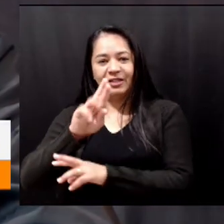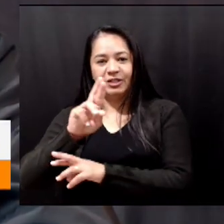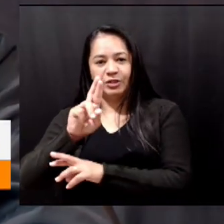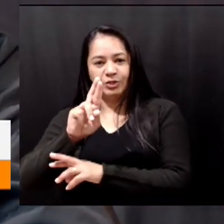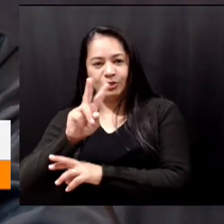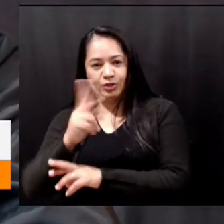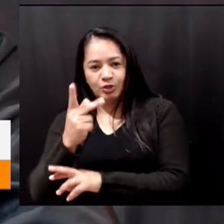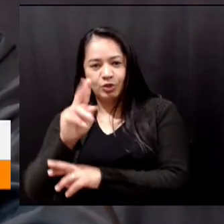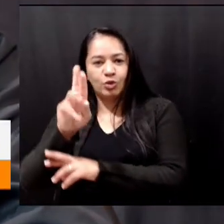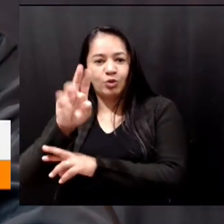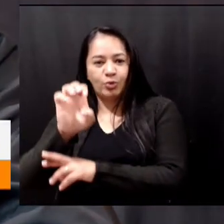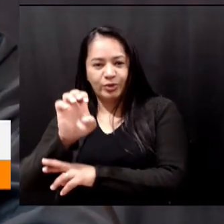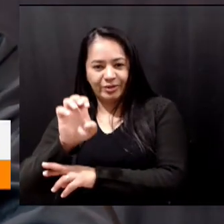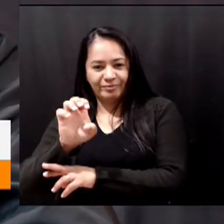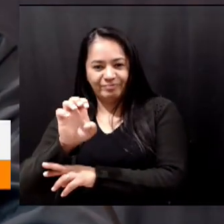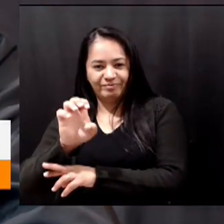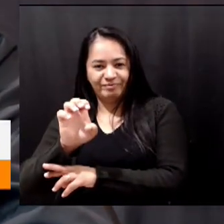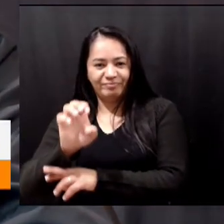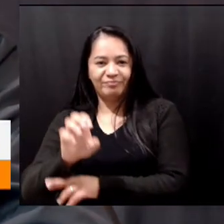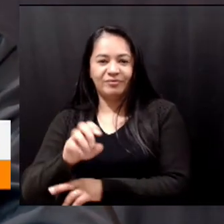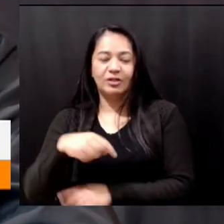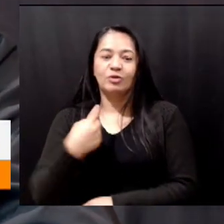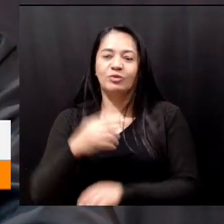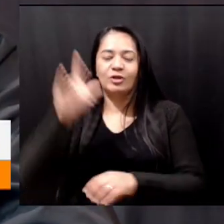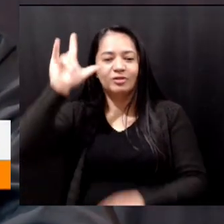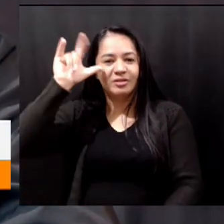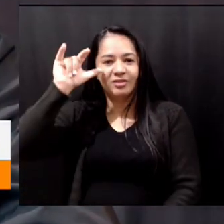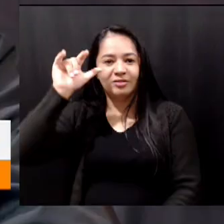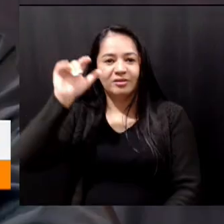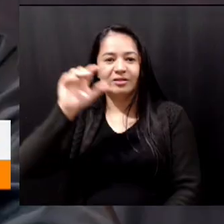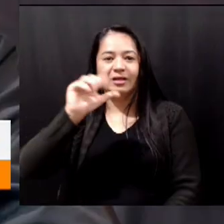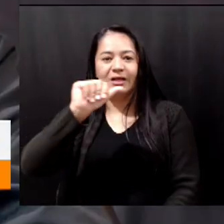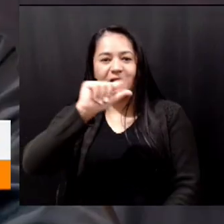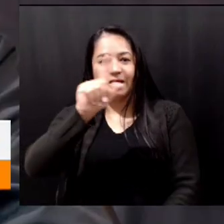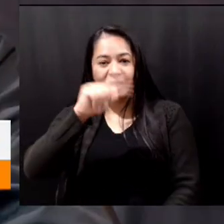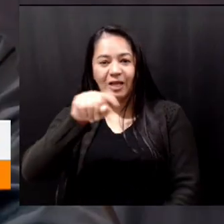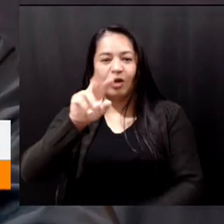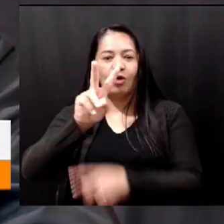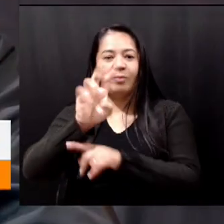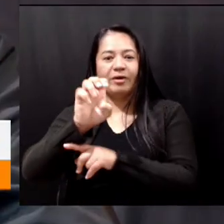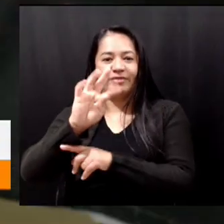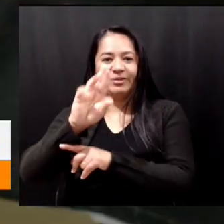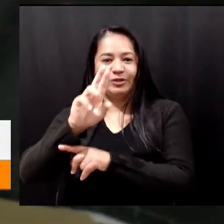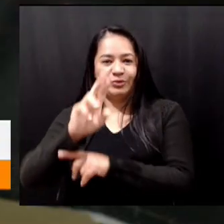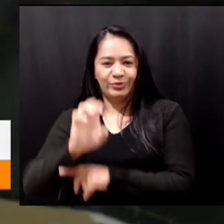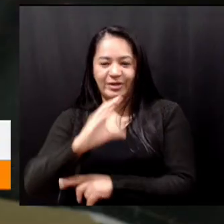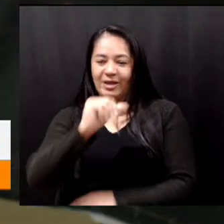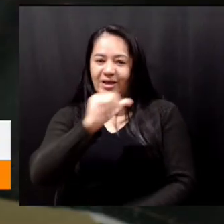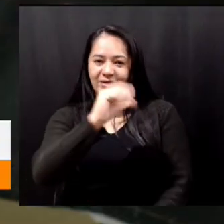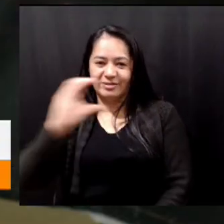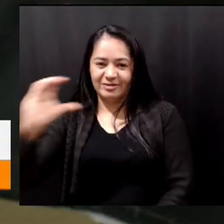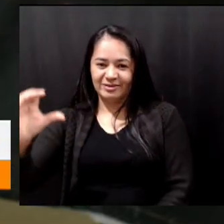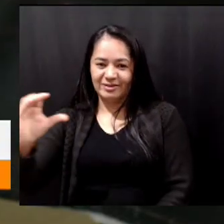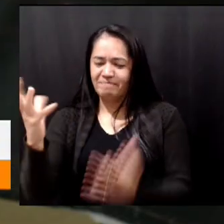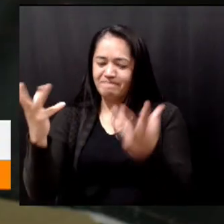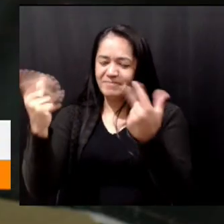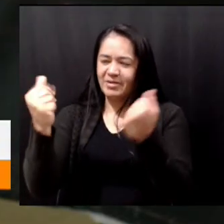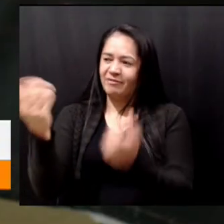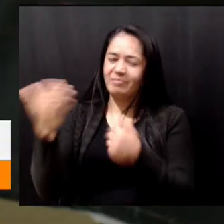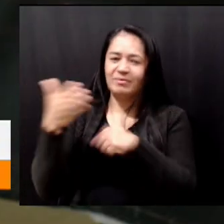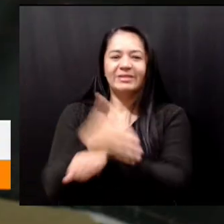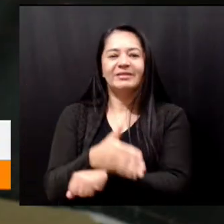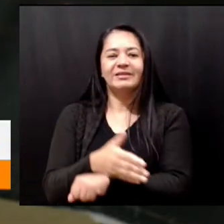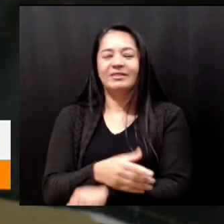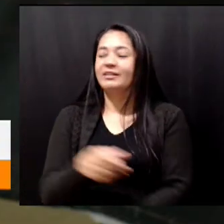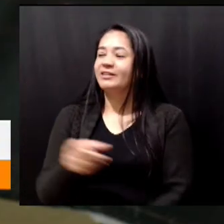venturehub.se, e o nosso Instagram é Venture Hub ACC. Maravilha, acessa lá, tenho certeza que você vai gostar, viu? Vai